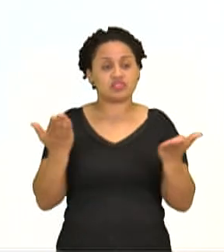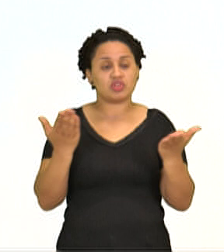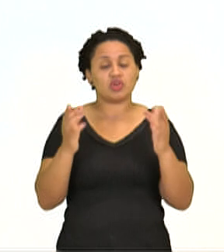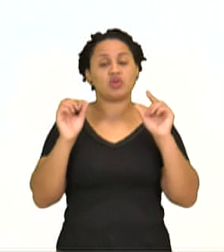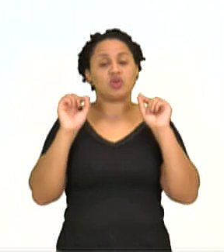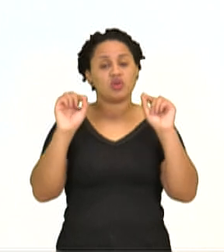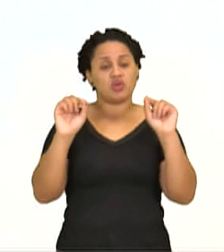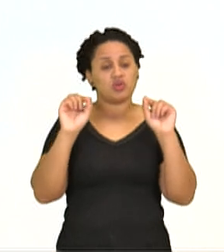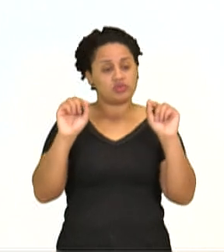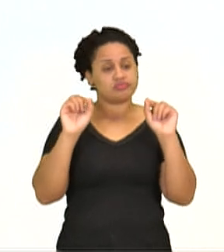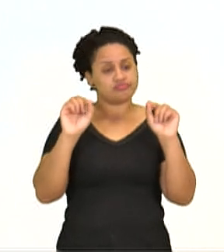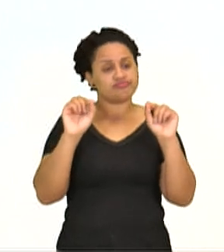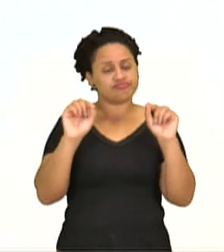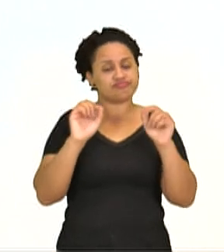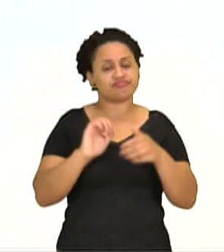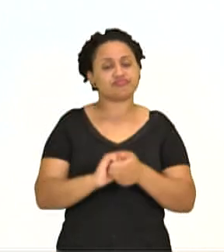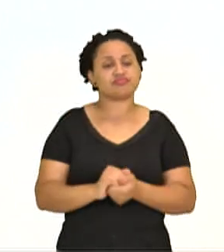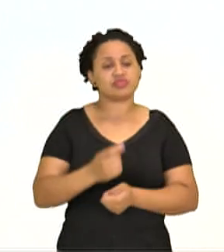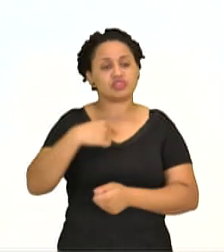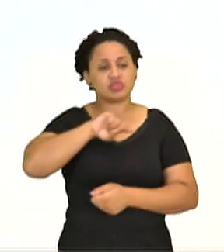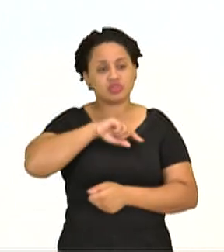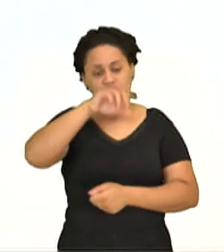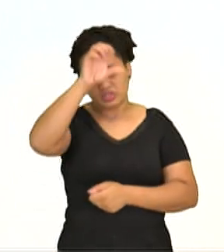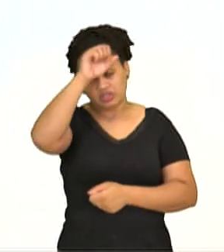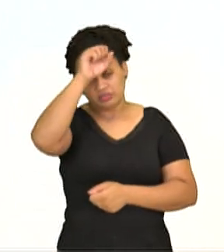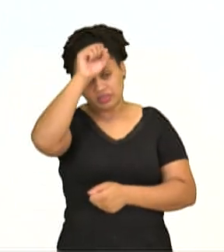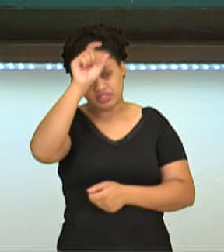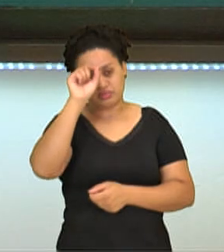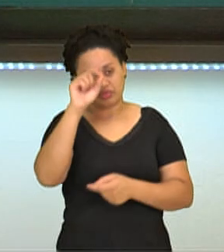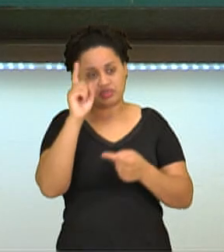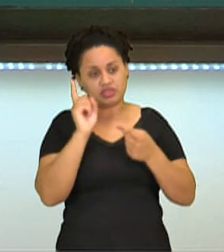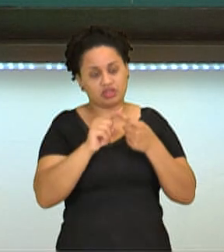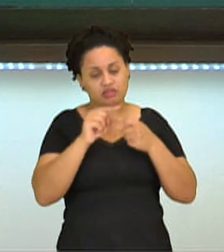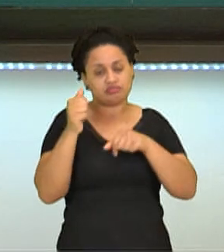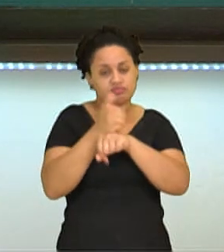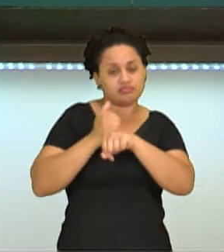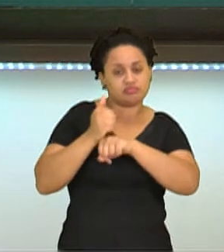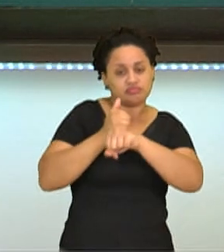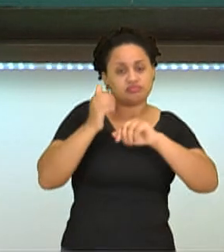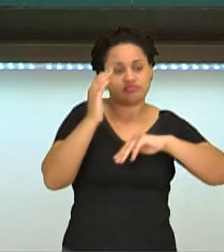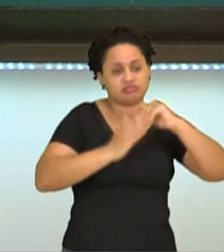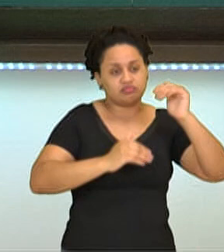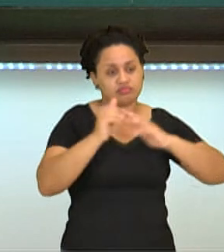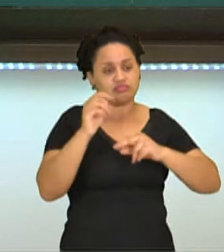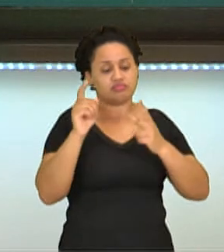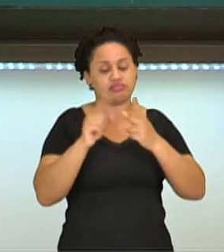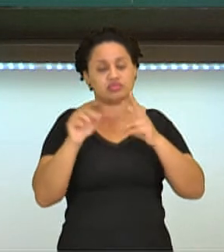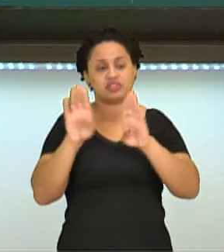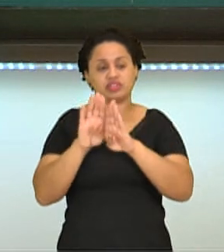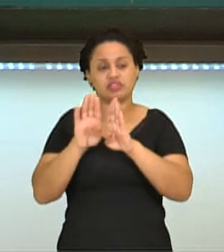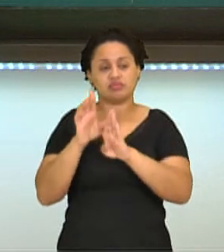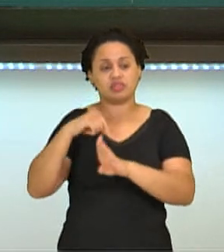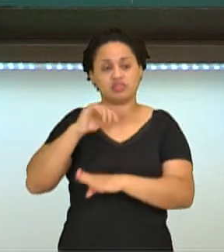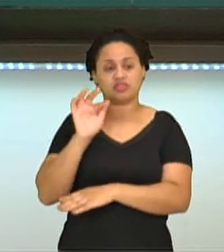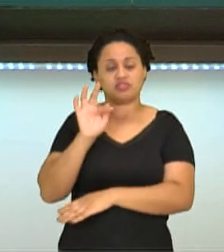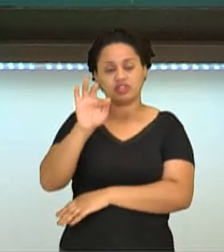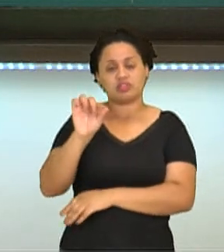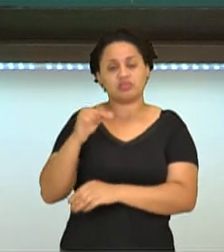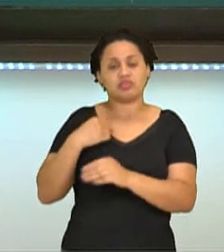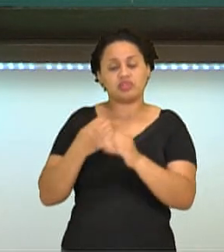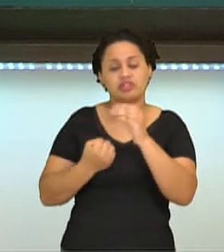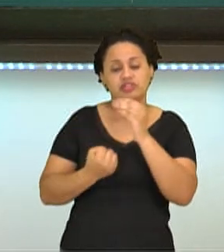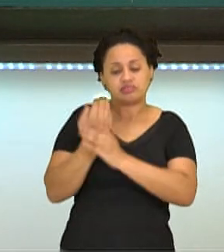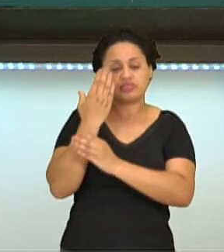hoje, então, nós aprendemos sobre as profissões e finalizamos